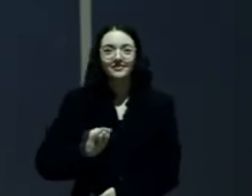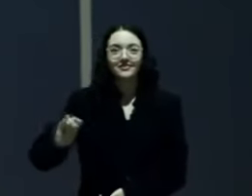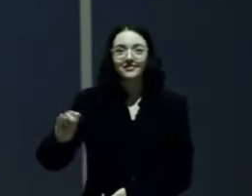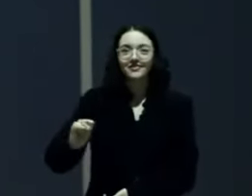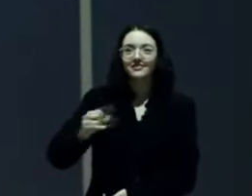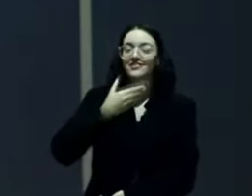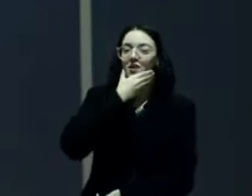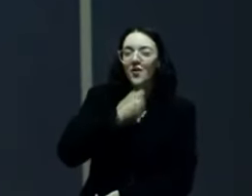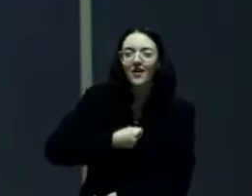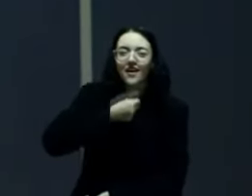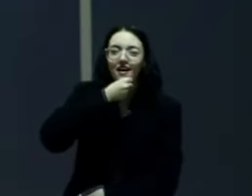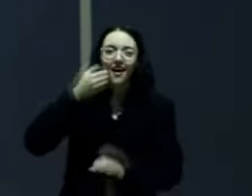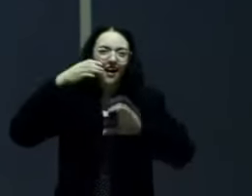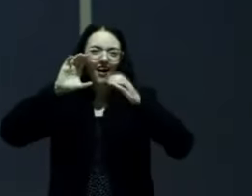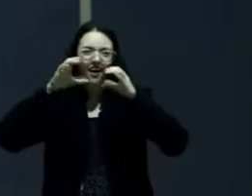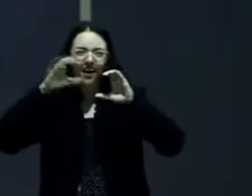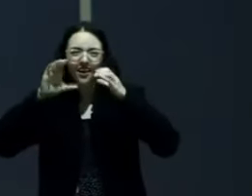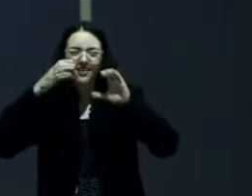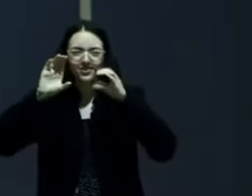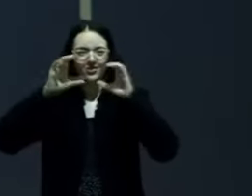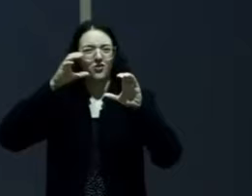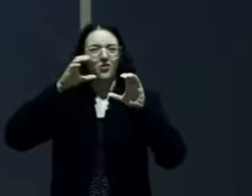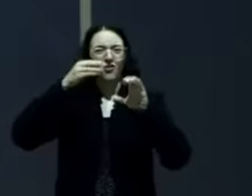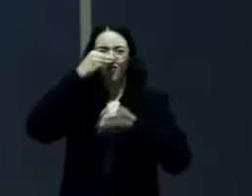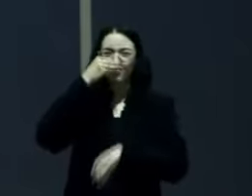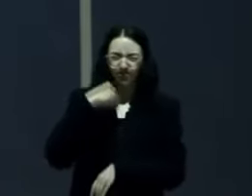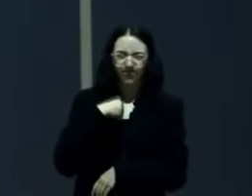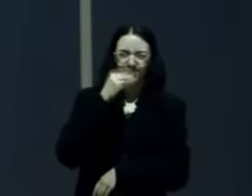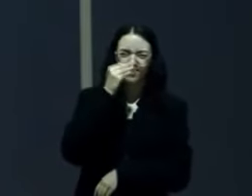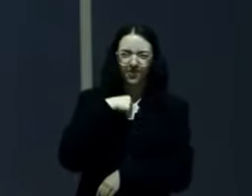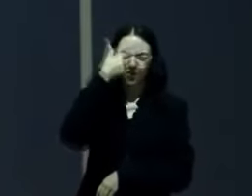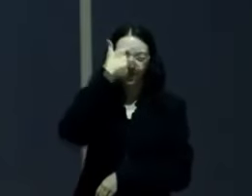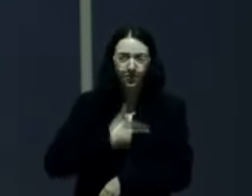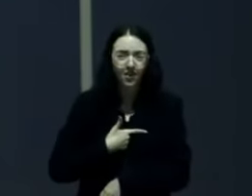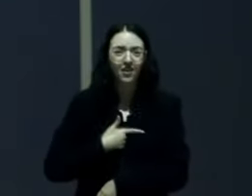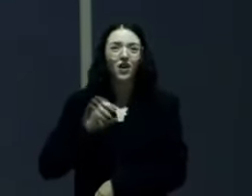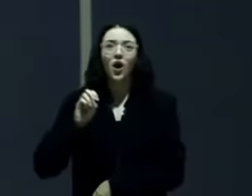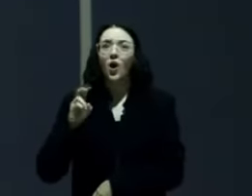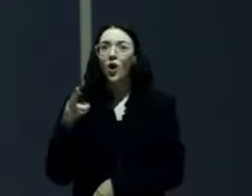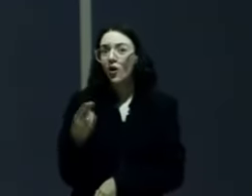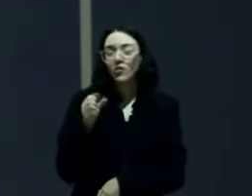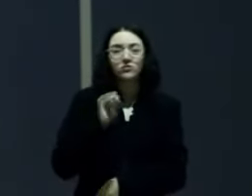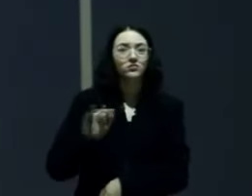se o irmão não cantou tão bonito, ou se aconteceu alguma coisa diferente do que eu